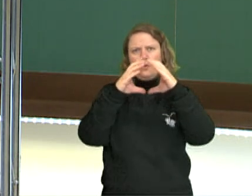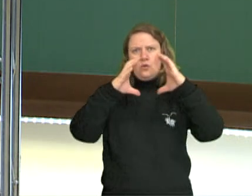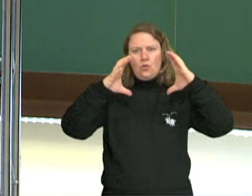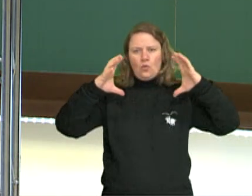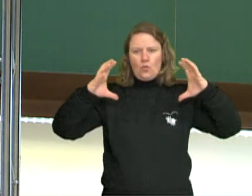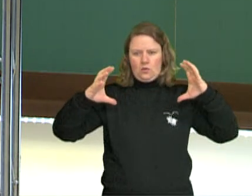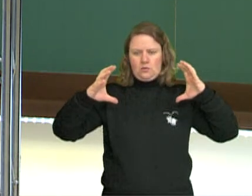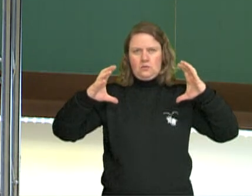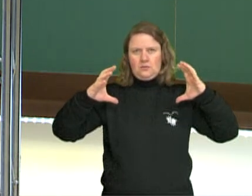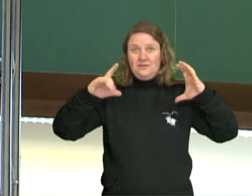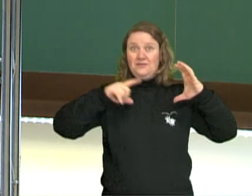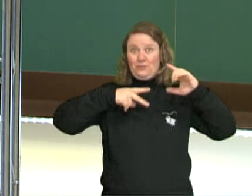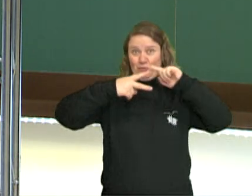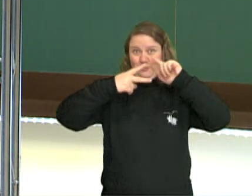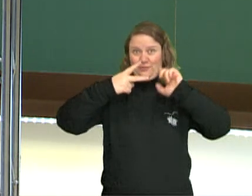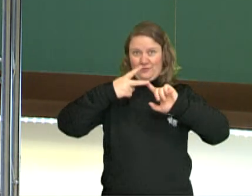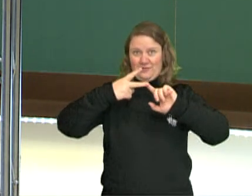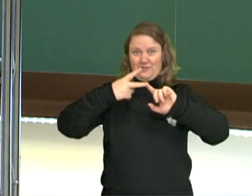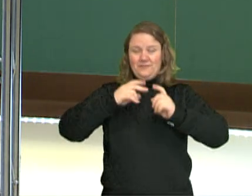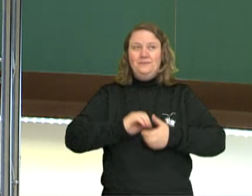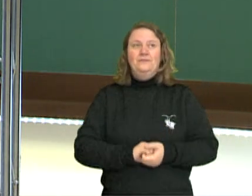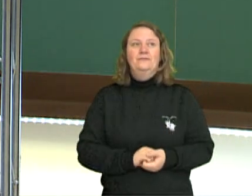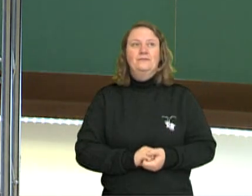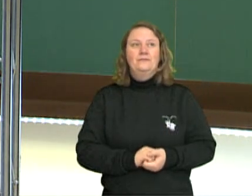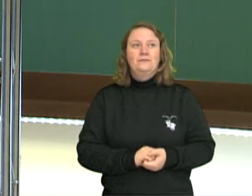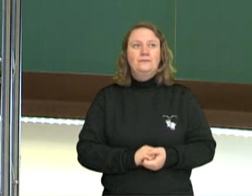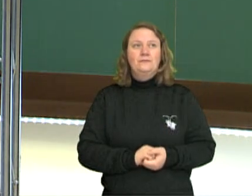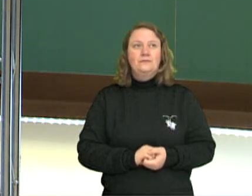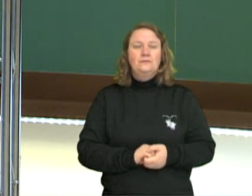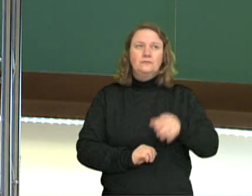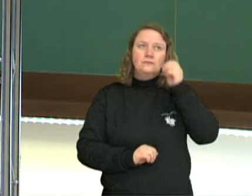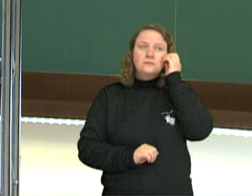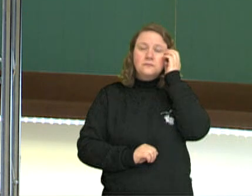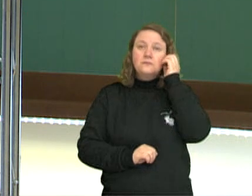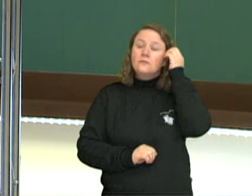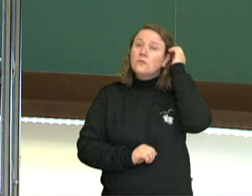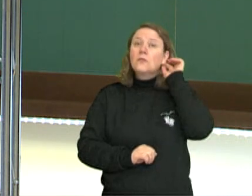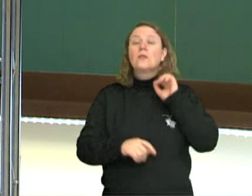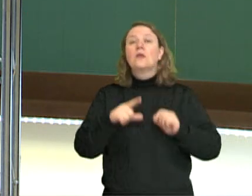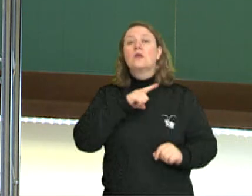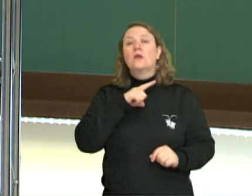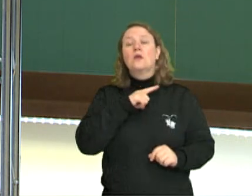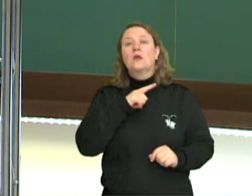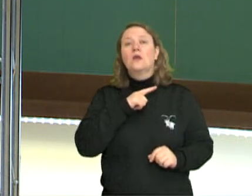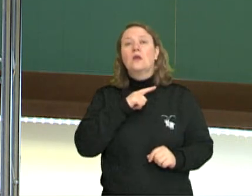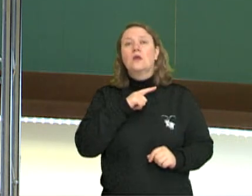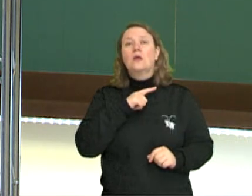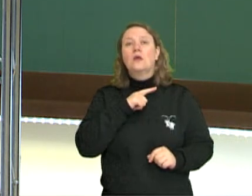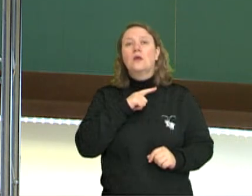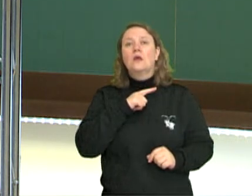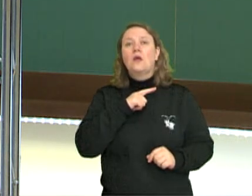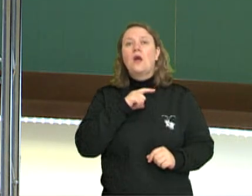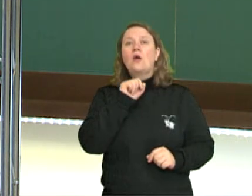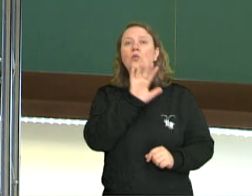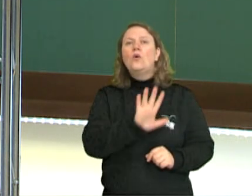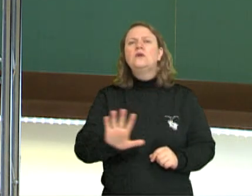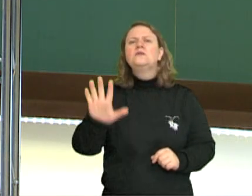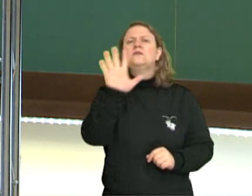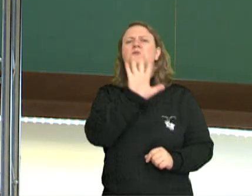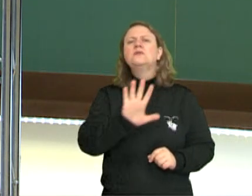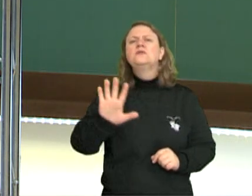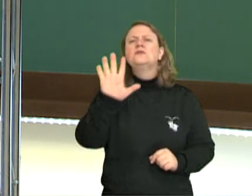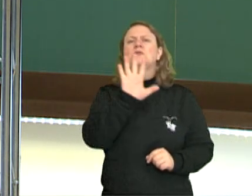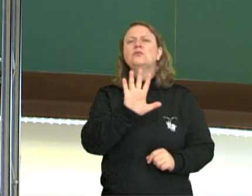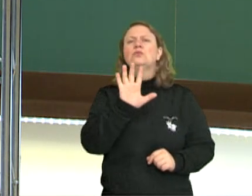área externa de 1 metro. Okay? Então, nós temos a área central de luta, que fica no centro deste